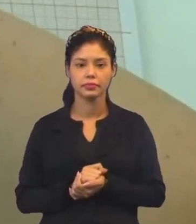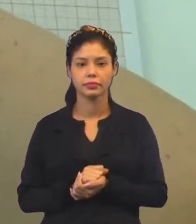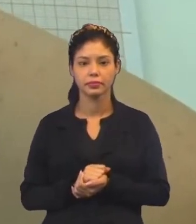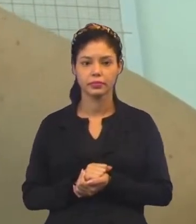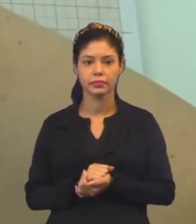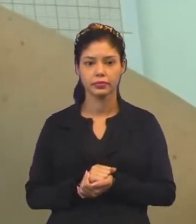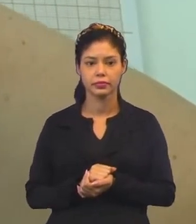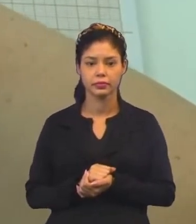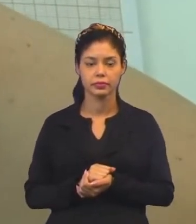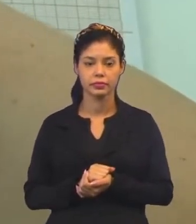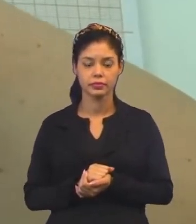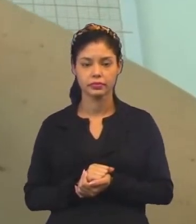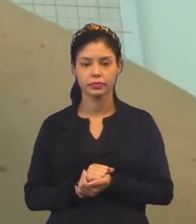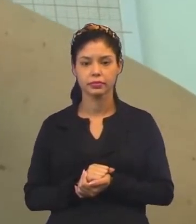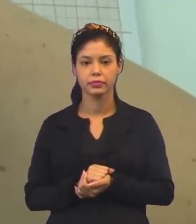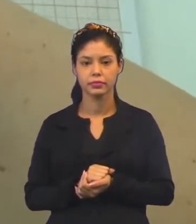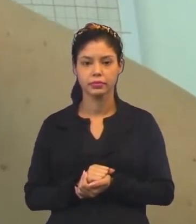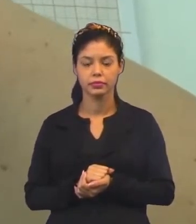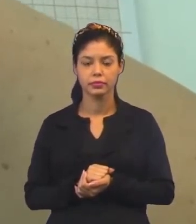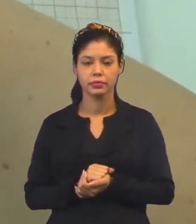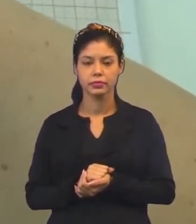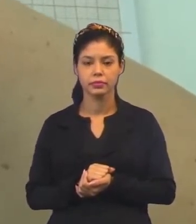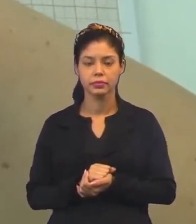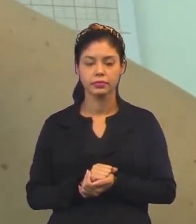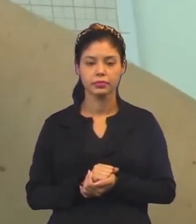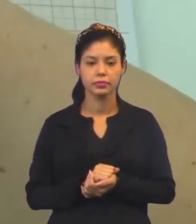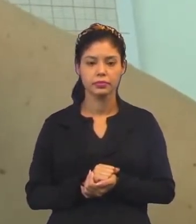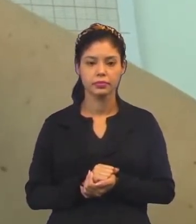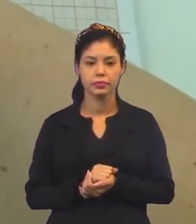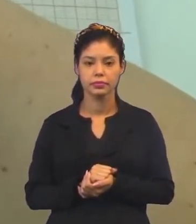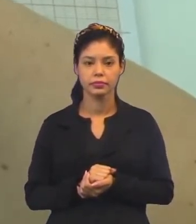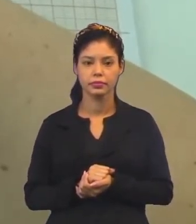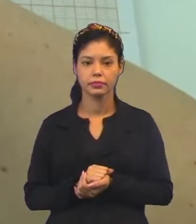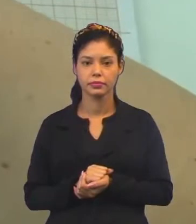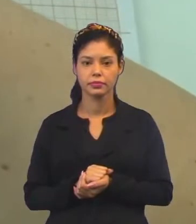usar a nossa criatividade, né? Vamos dizer que isso aqui é um bolo.